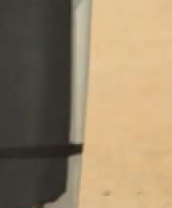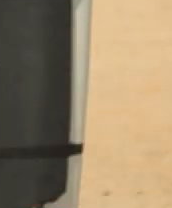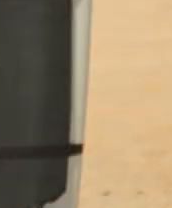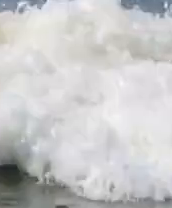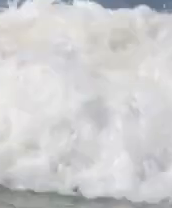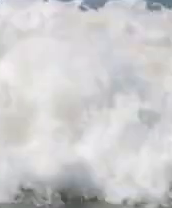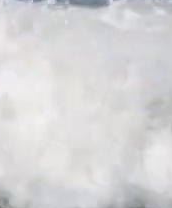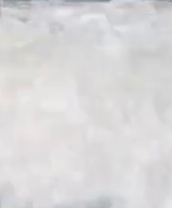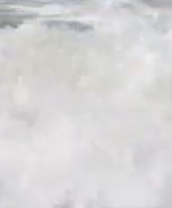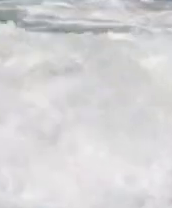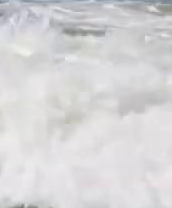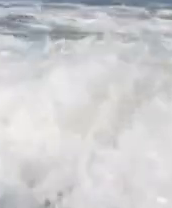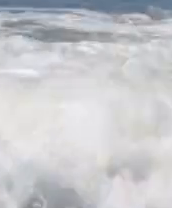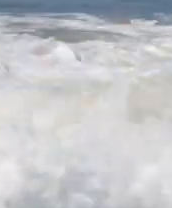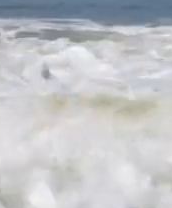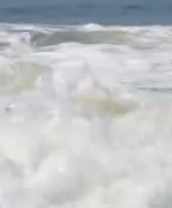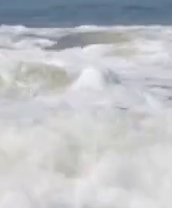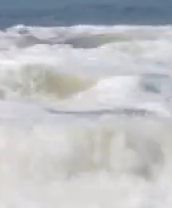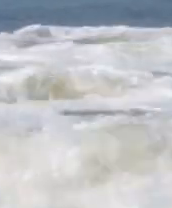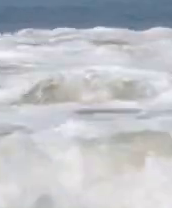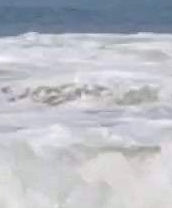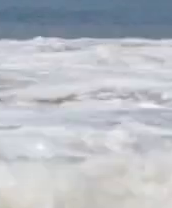muito.